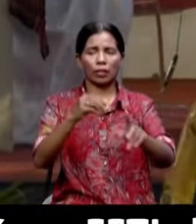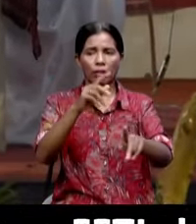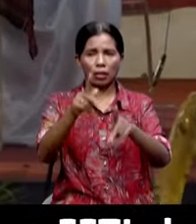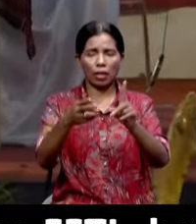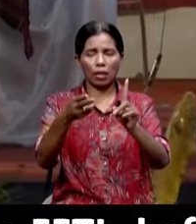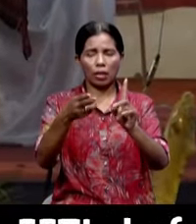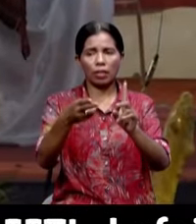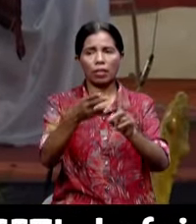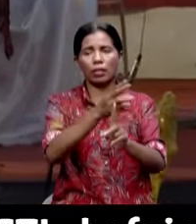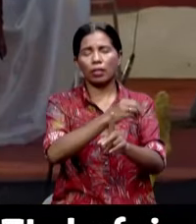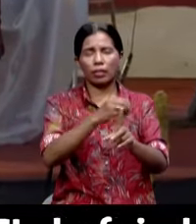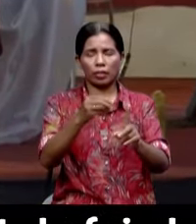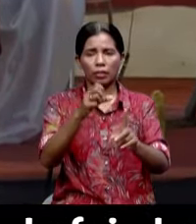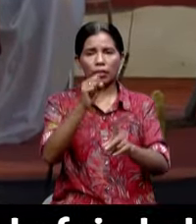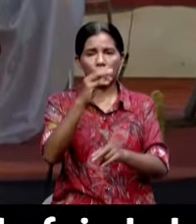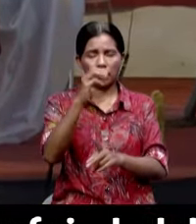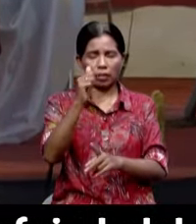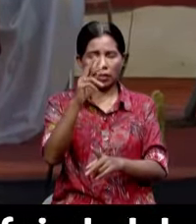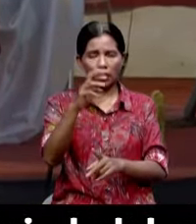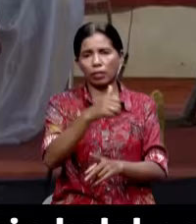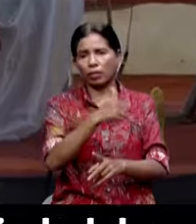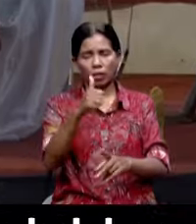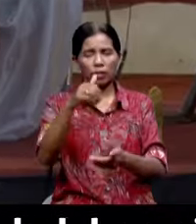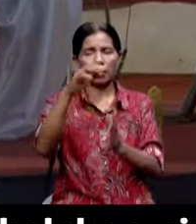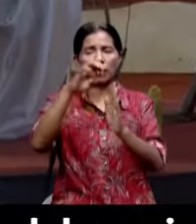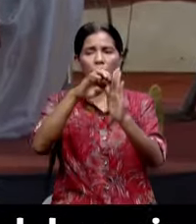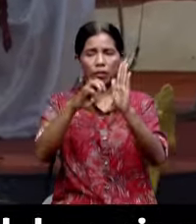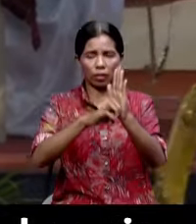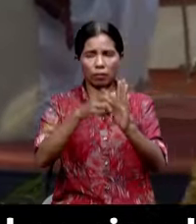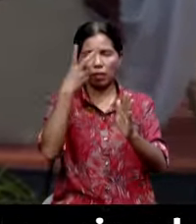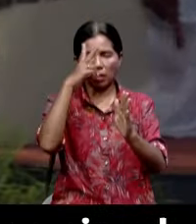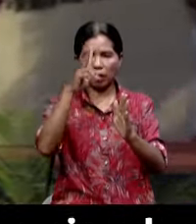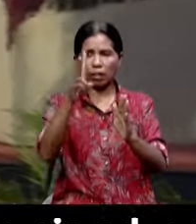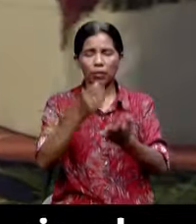Liceu, Estado de Macaré, Estado Olu,